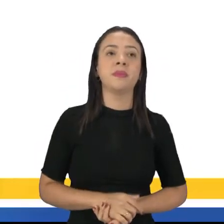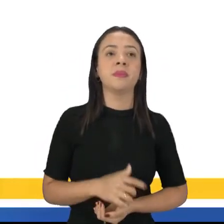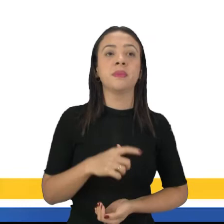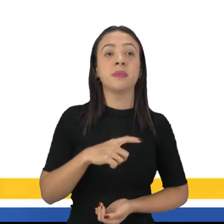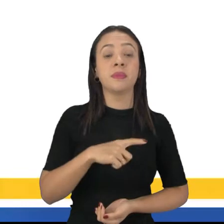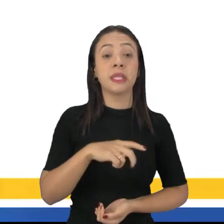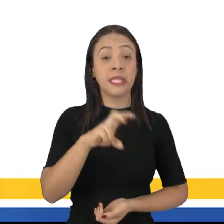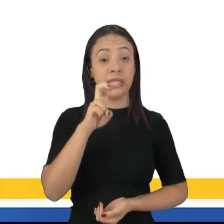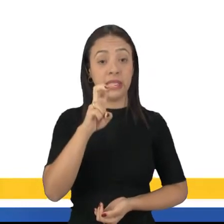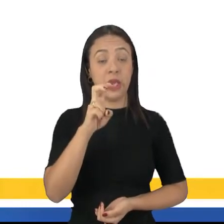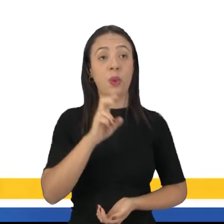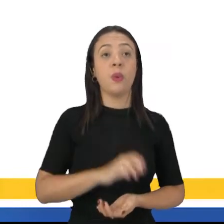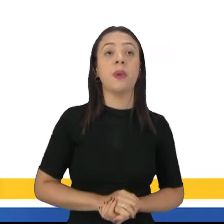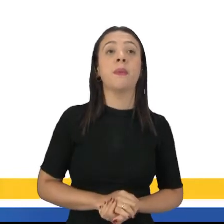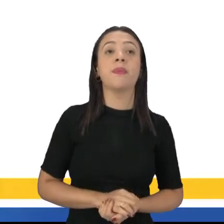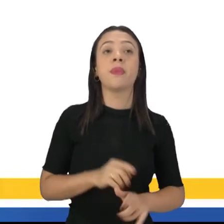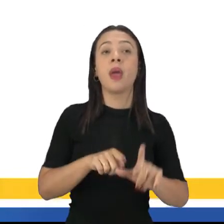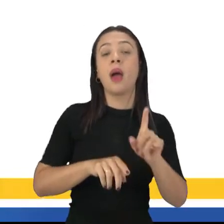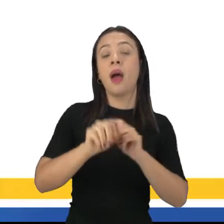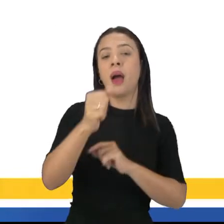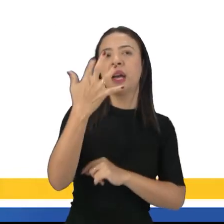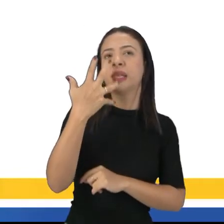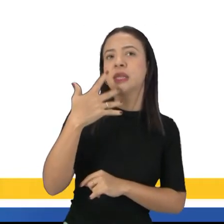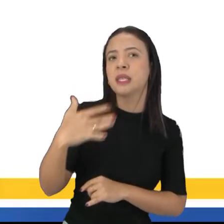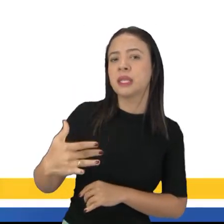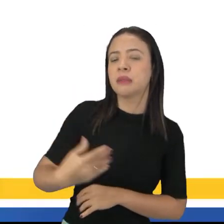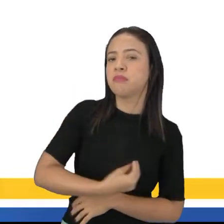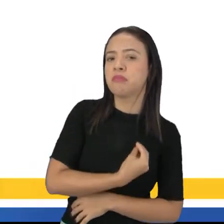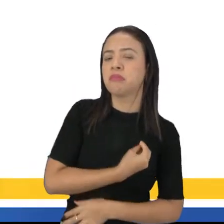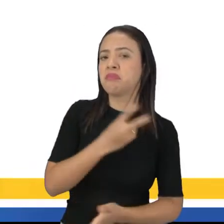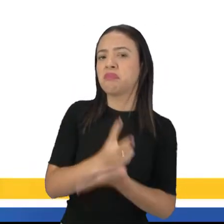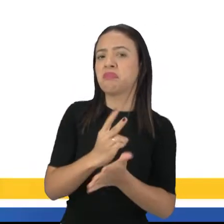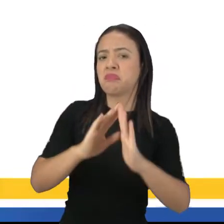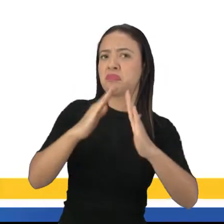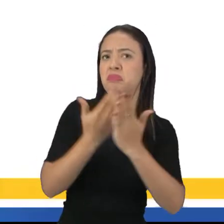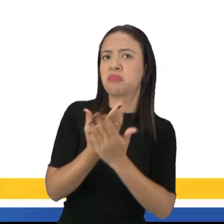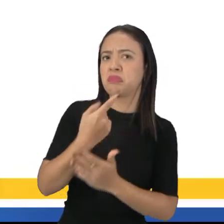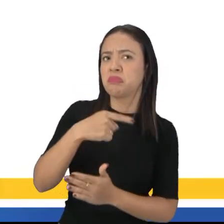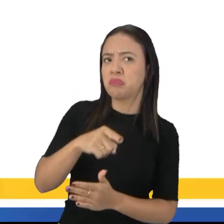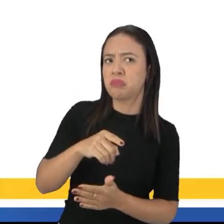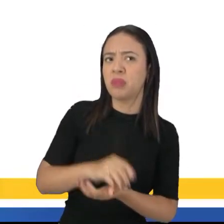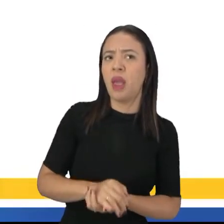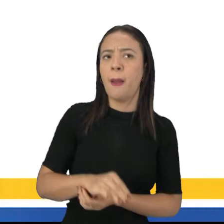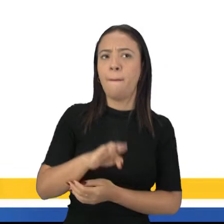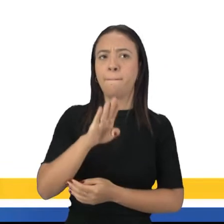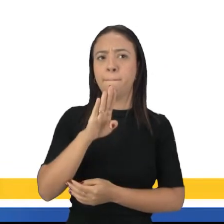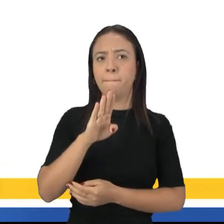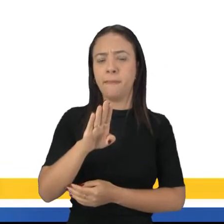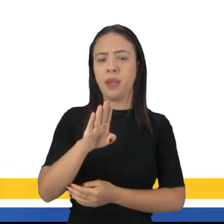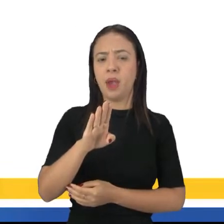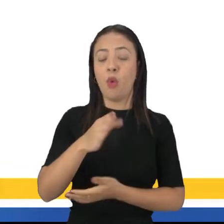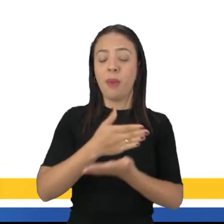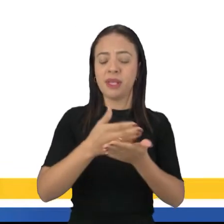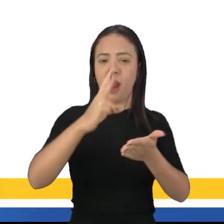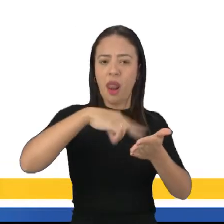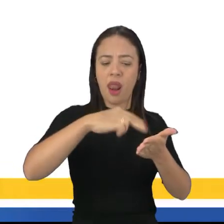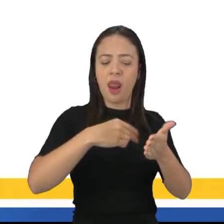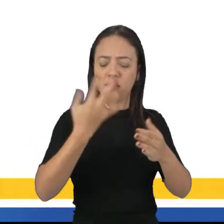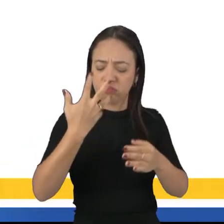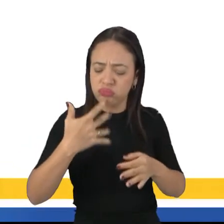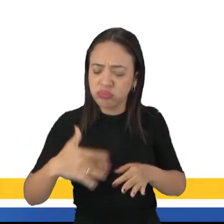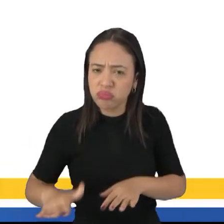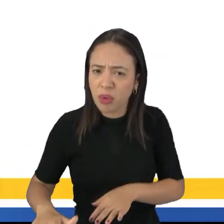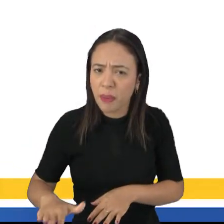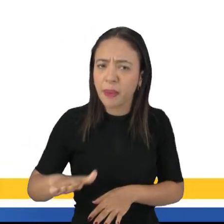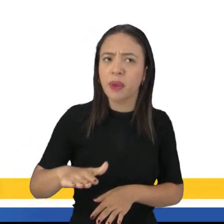temos cinco opções. As crianças frequentarem a escola regularmente, a formação leitora começar na infância,